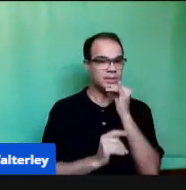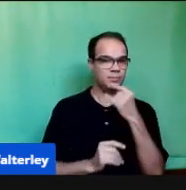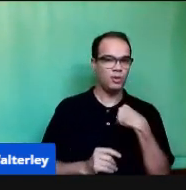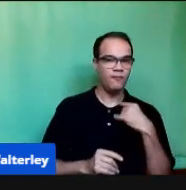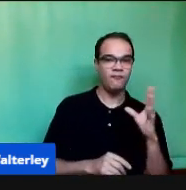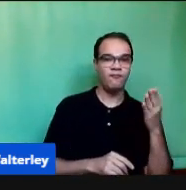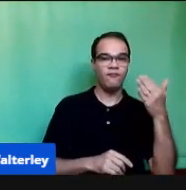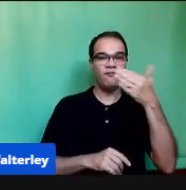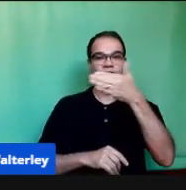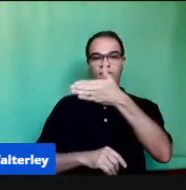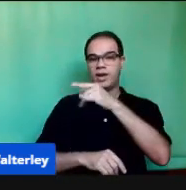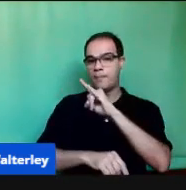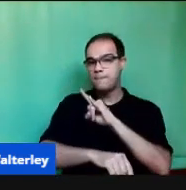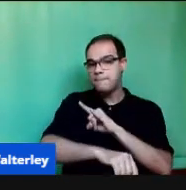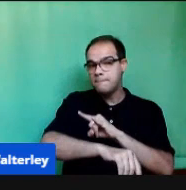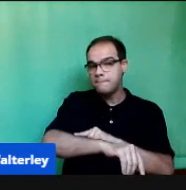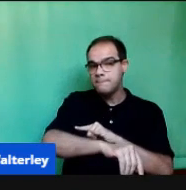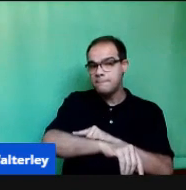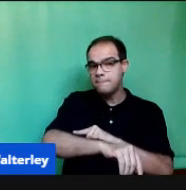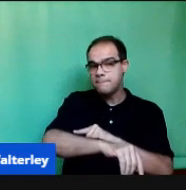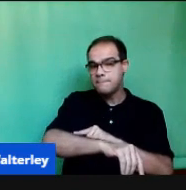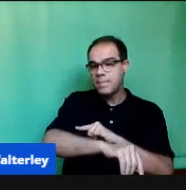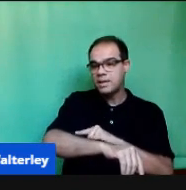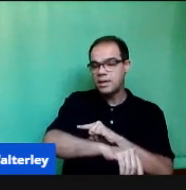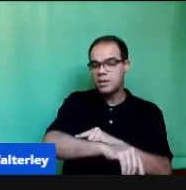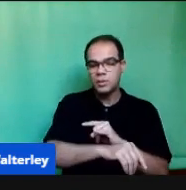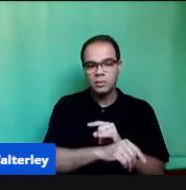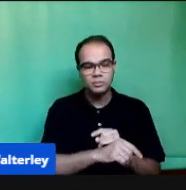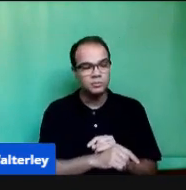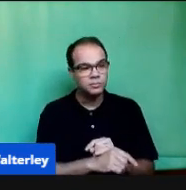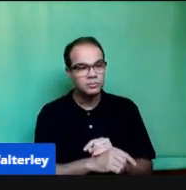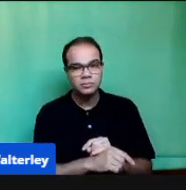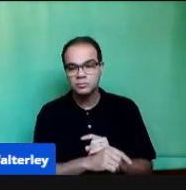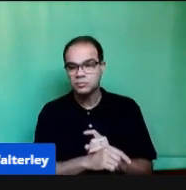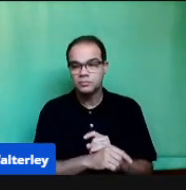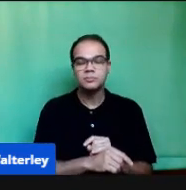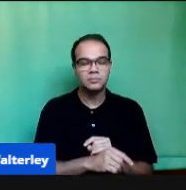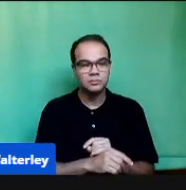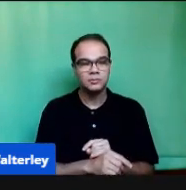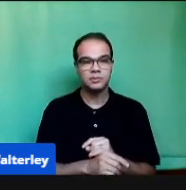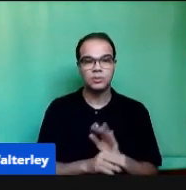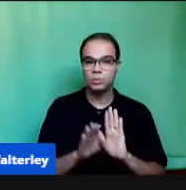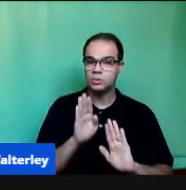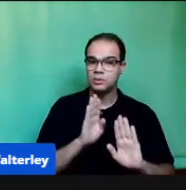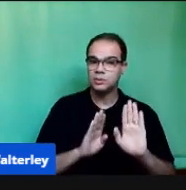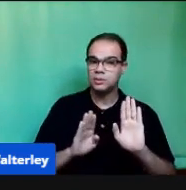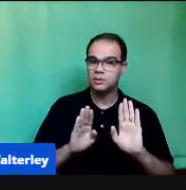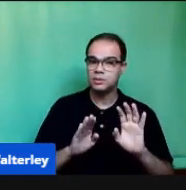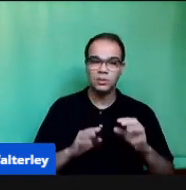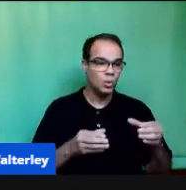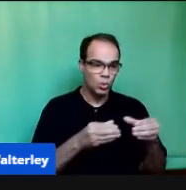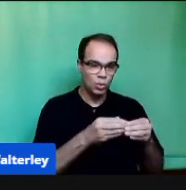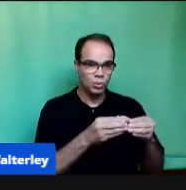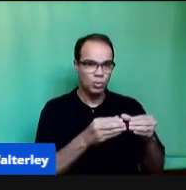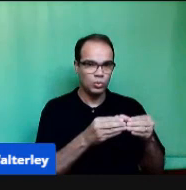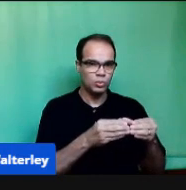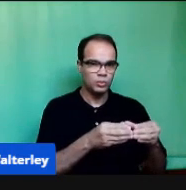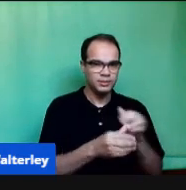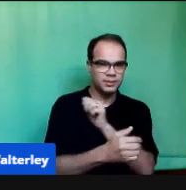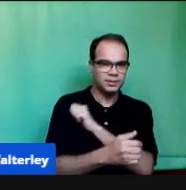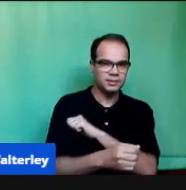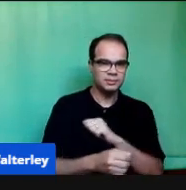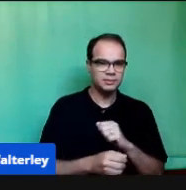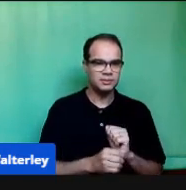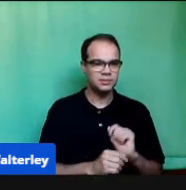eu sempre ficava atento de não ficar muito perto de algum grupo de estudantes para que eu não sofresse alguma violência. E eu